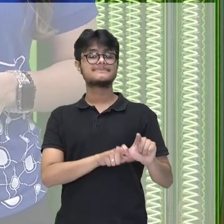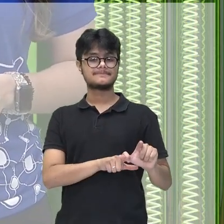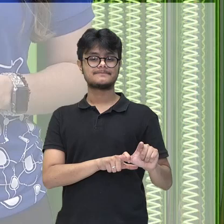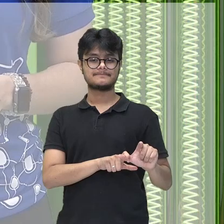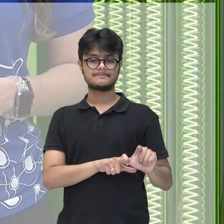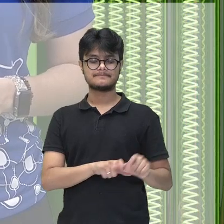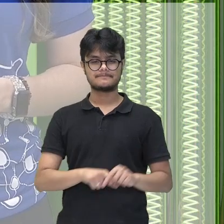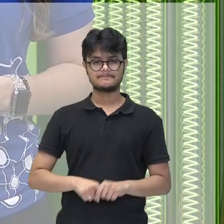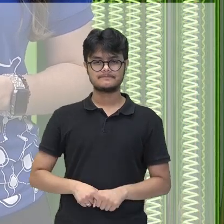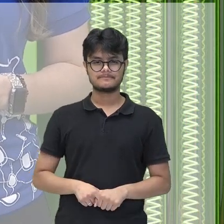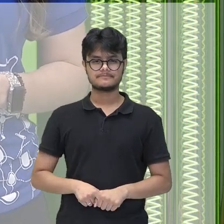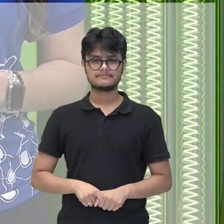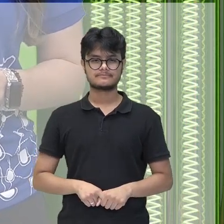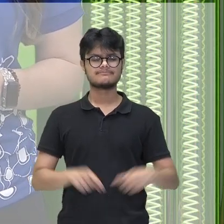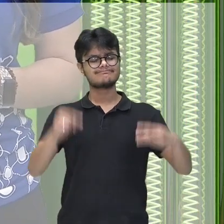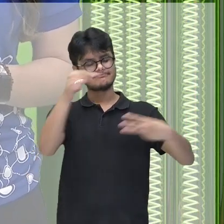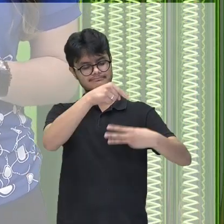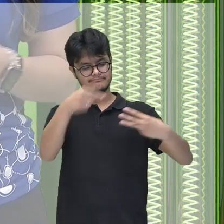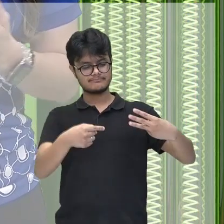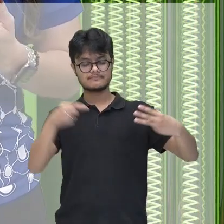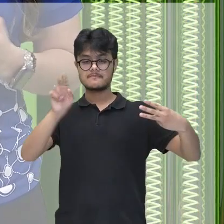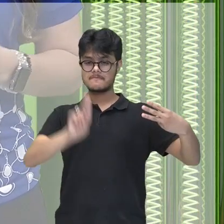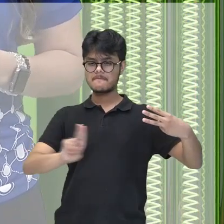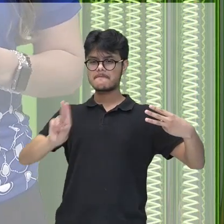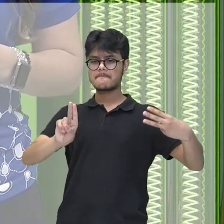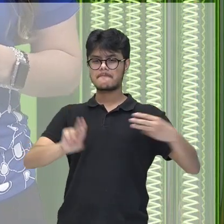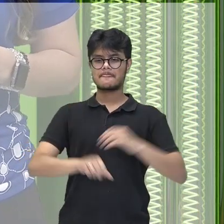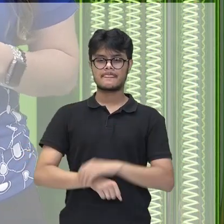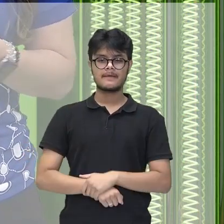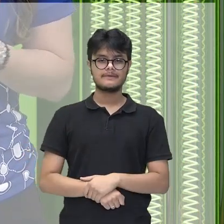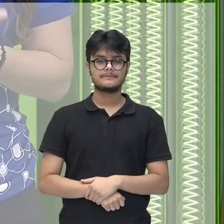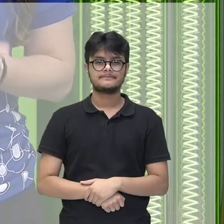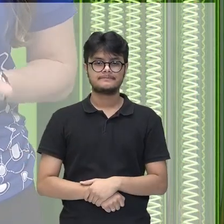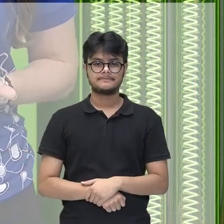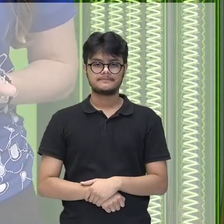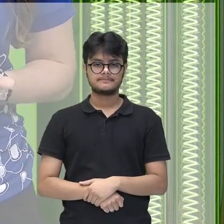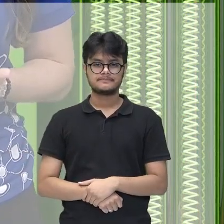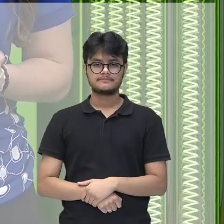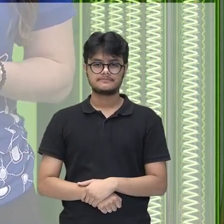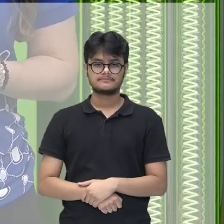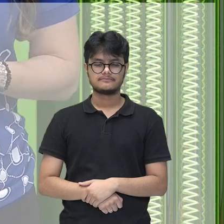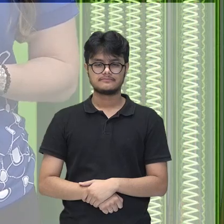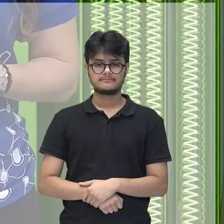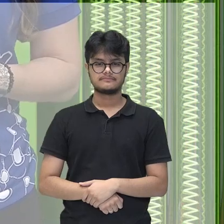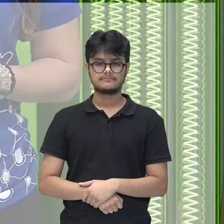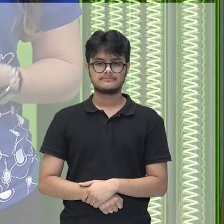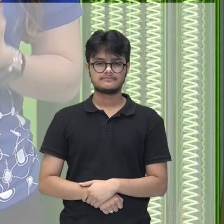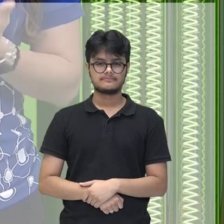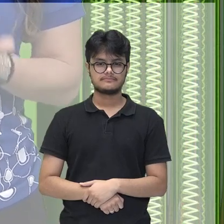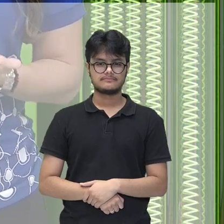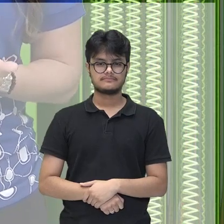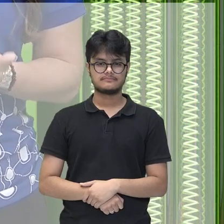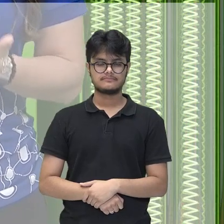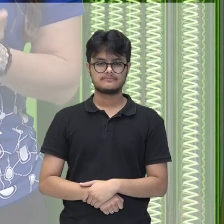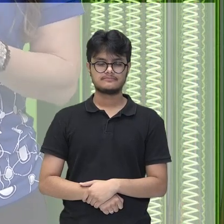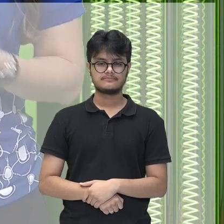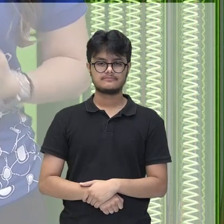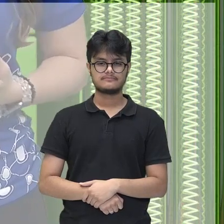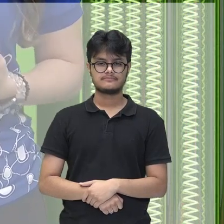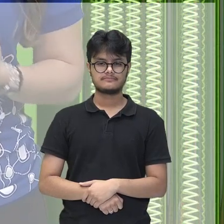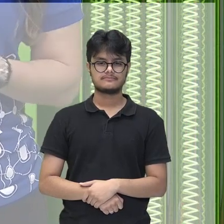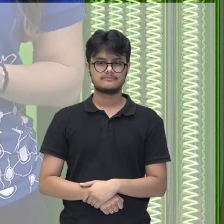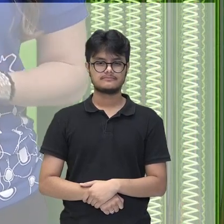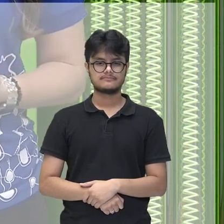grande desse recurso, né? Nós ainda dependemos muito, principalmente